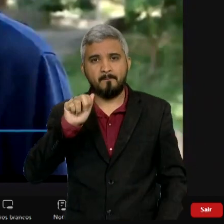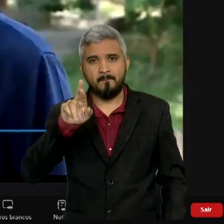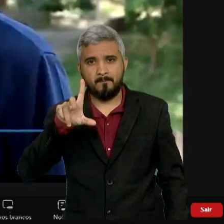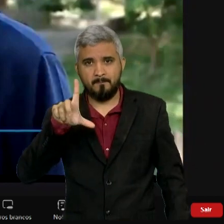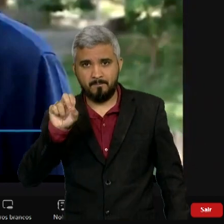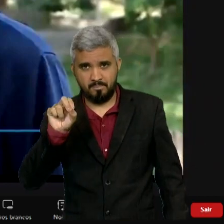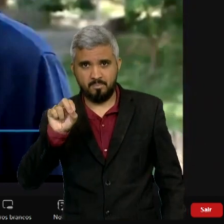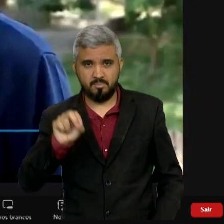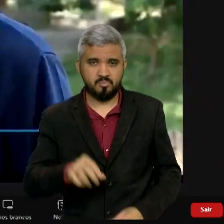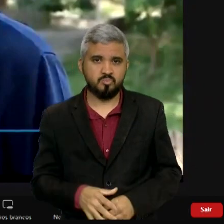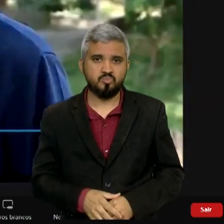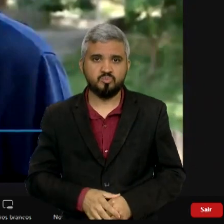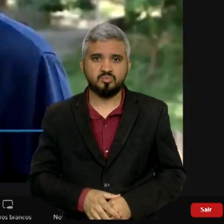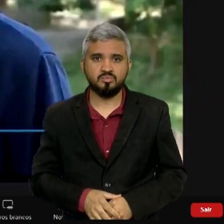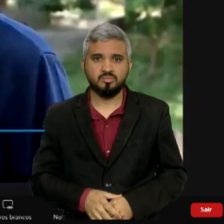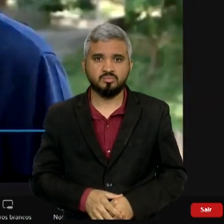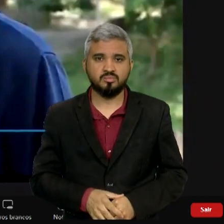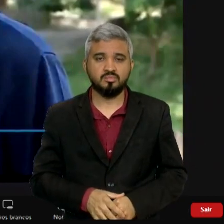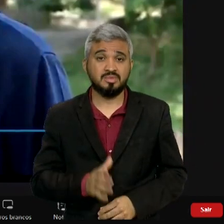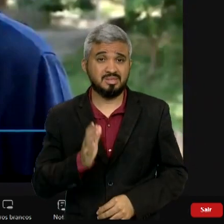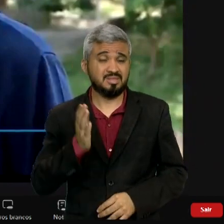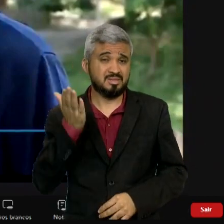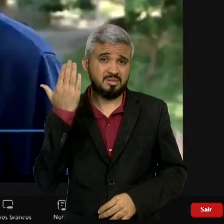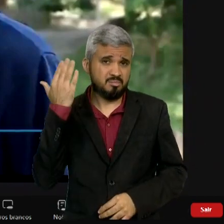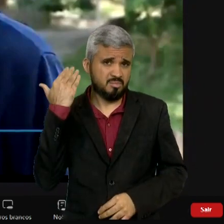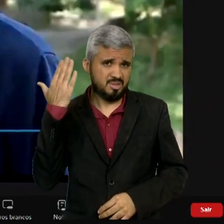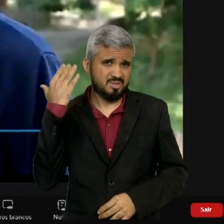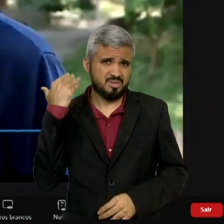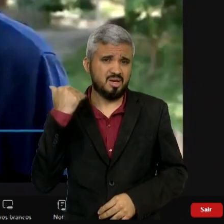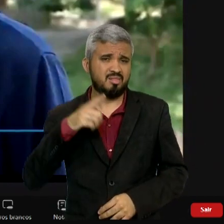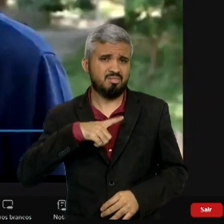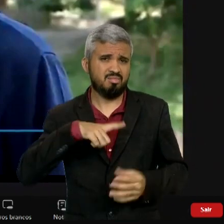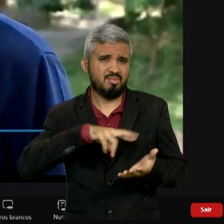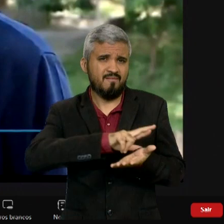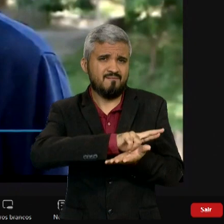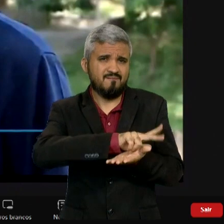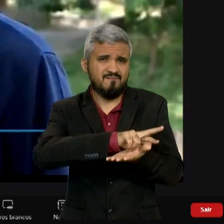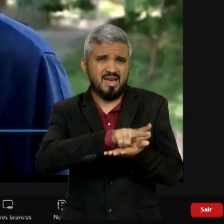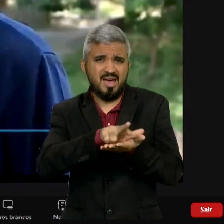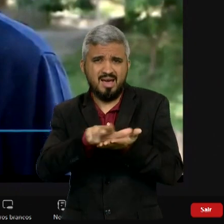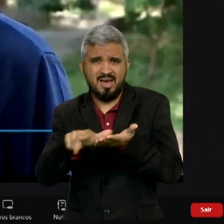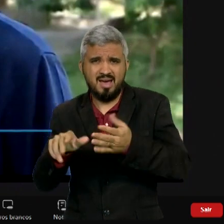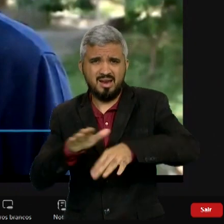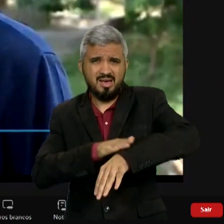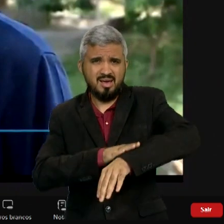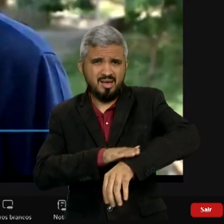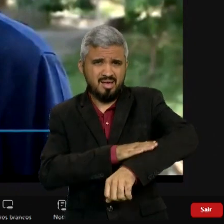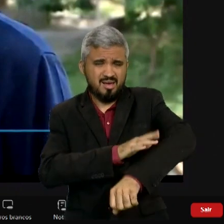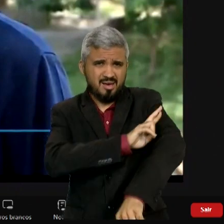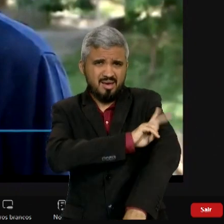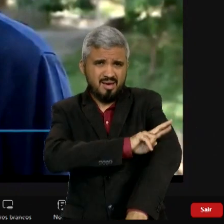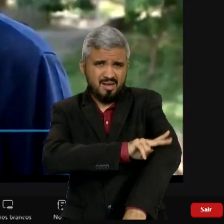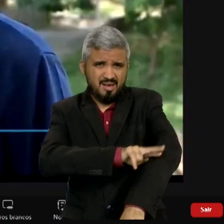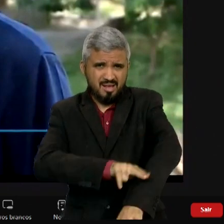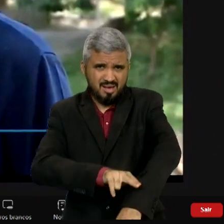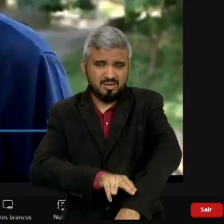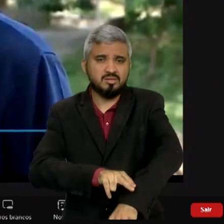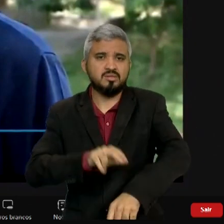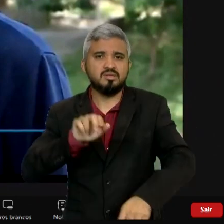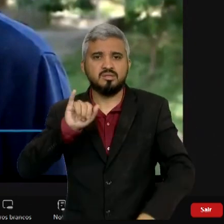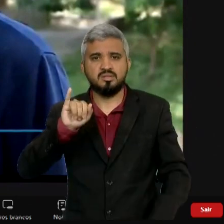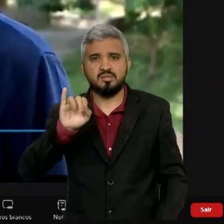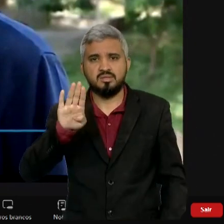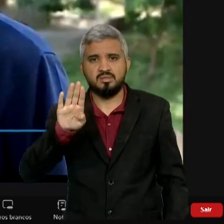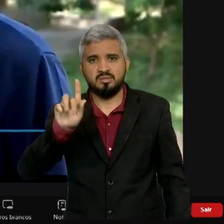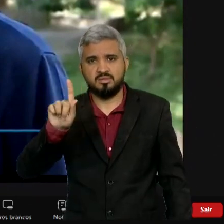nós acabamos com aquelas figuras mestiças que existiam nas classificações antigas aí do IBGE, e ele foi